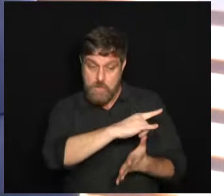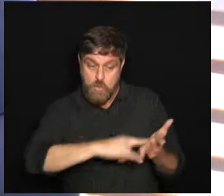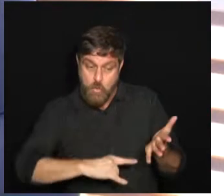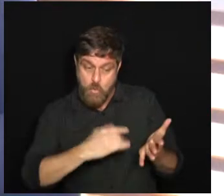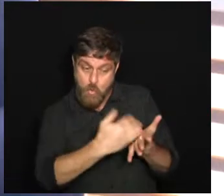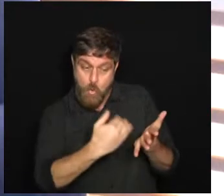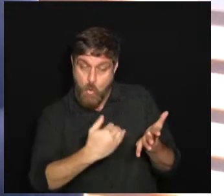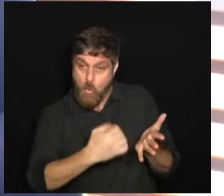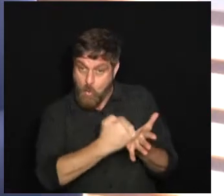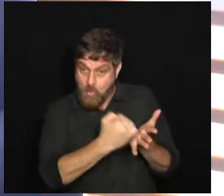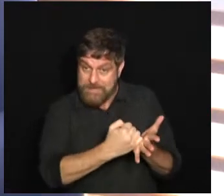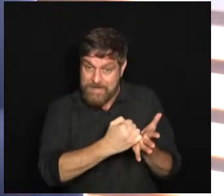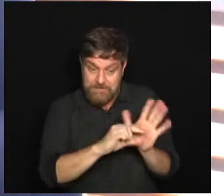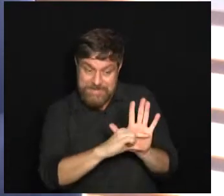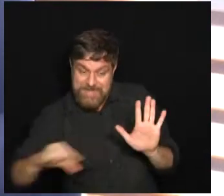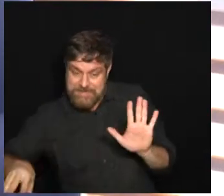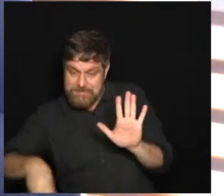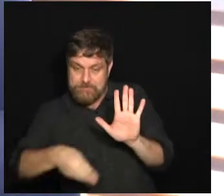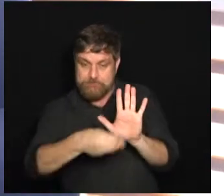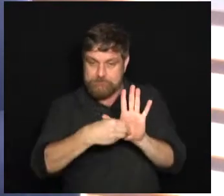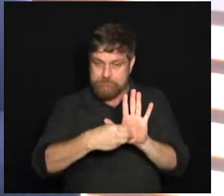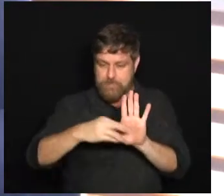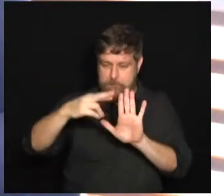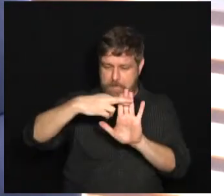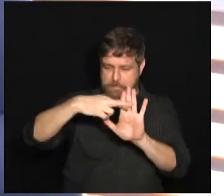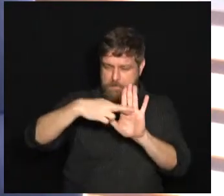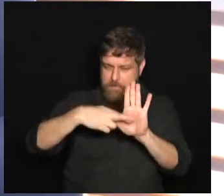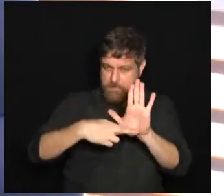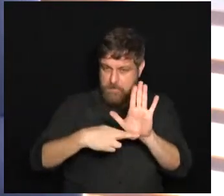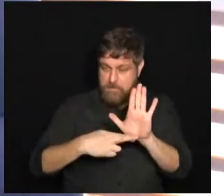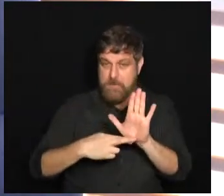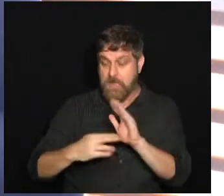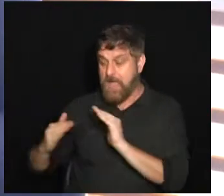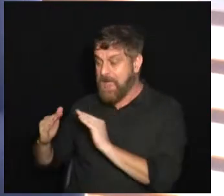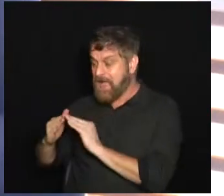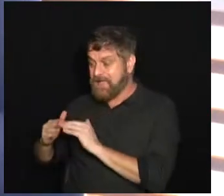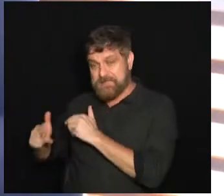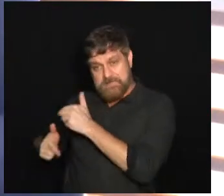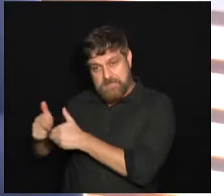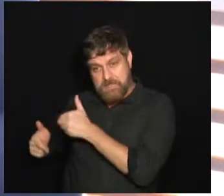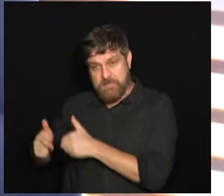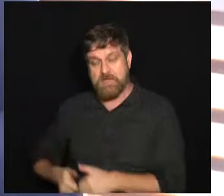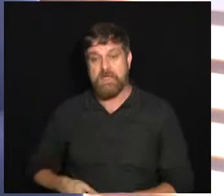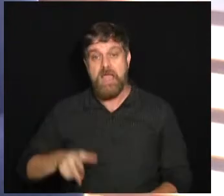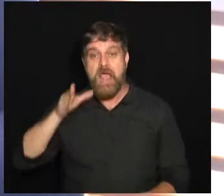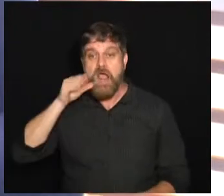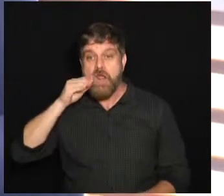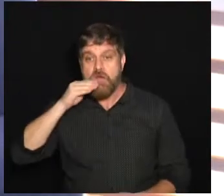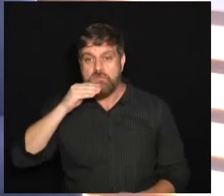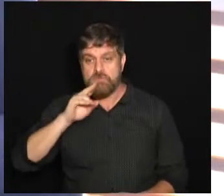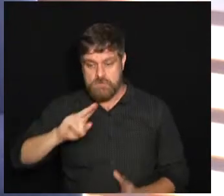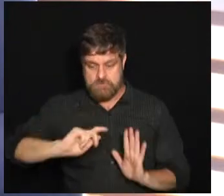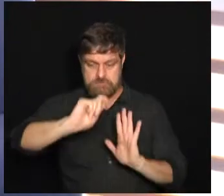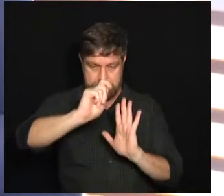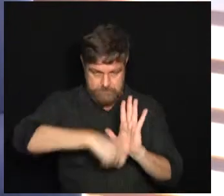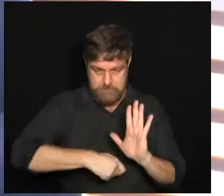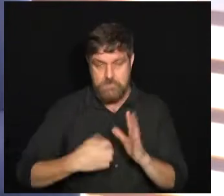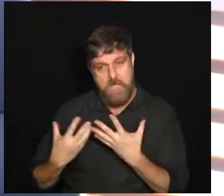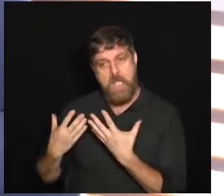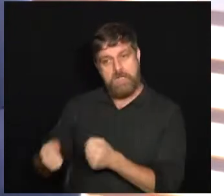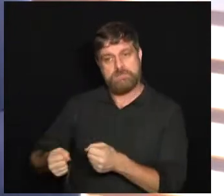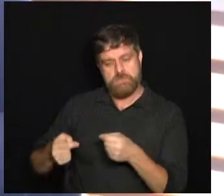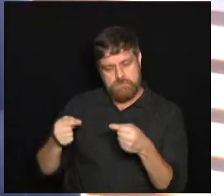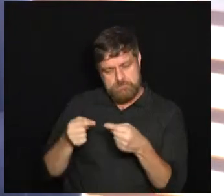com esse empregado, estabelecendo todas essas políticas do trabalho do home office, e ele assinar esse termo de que ele consentiu, de que ele